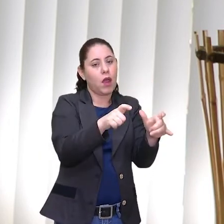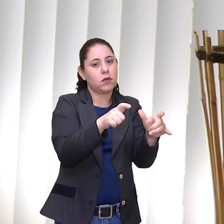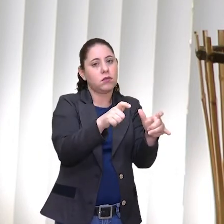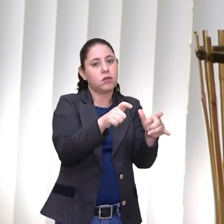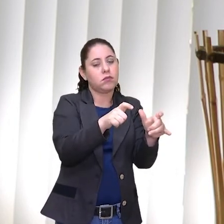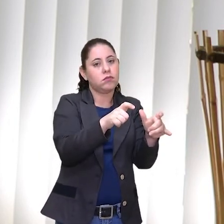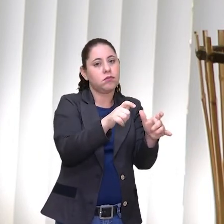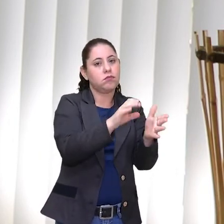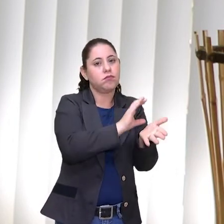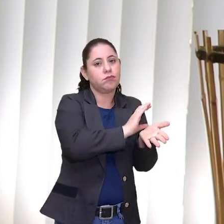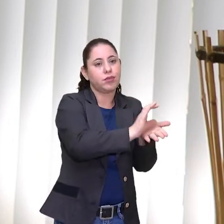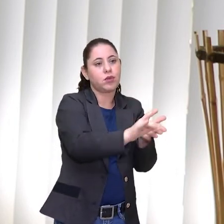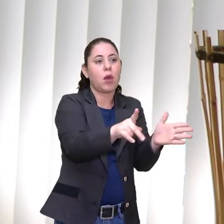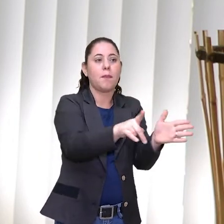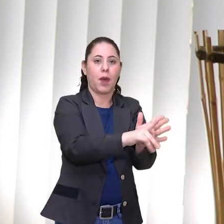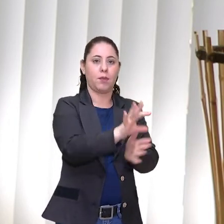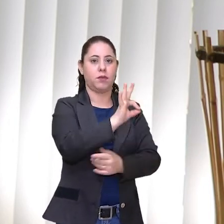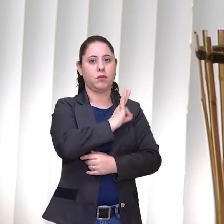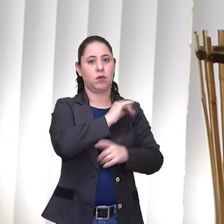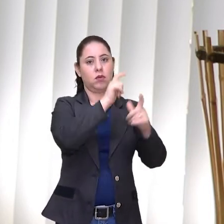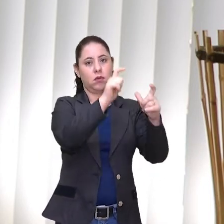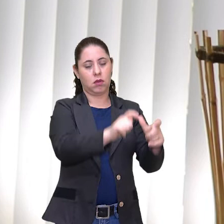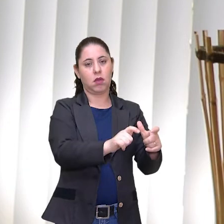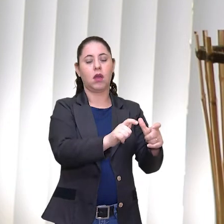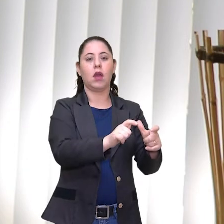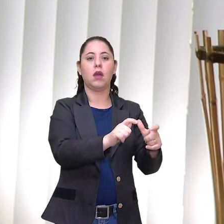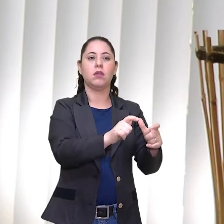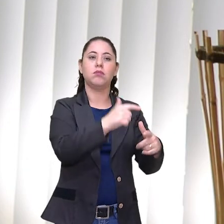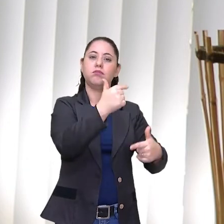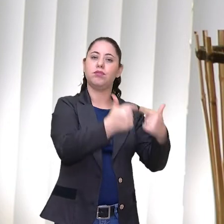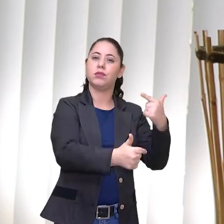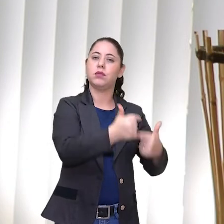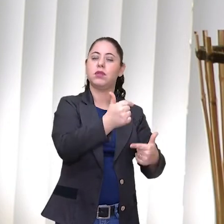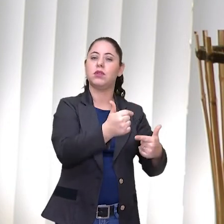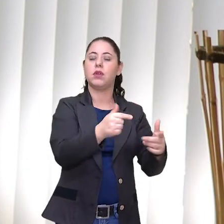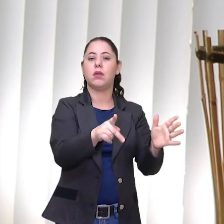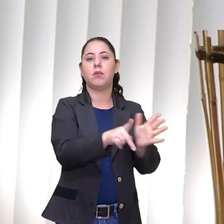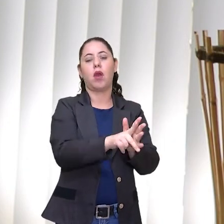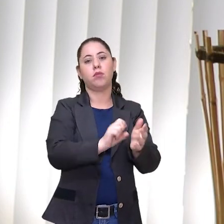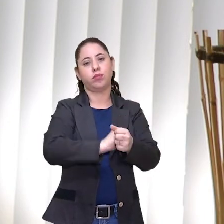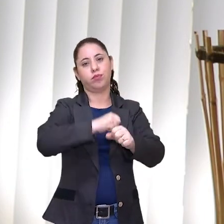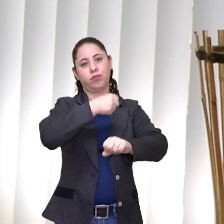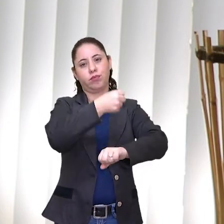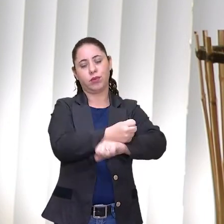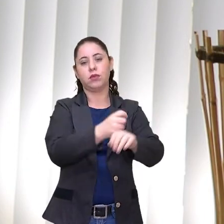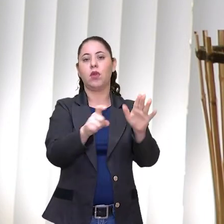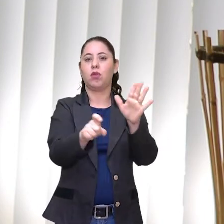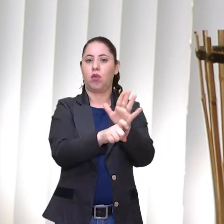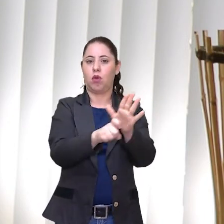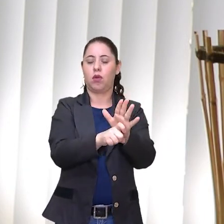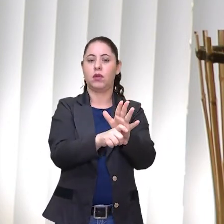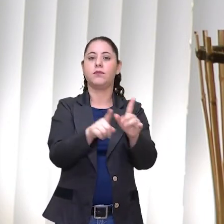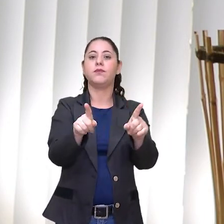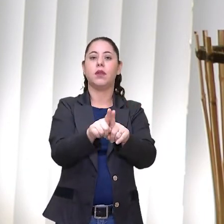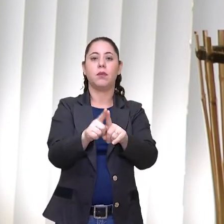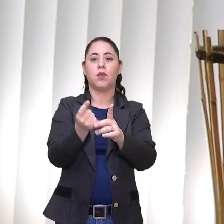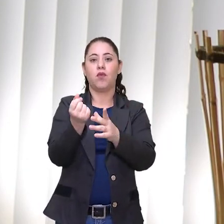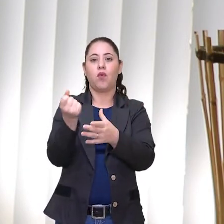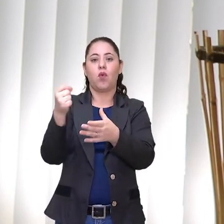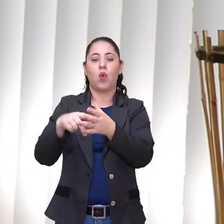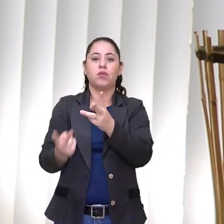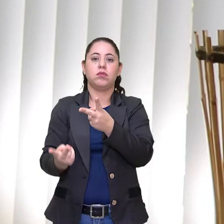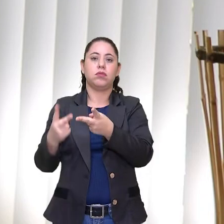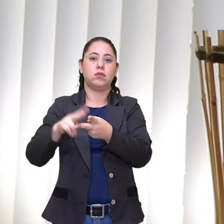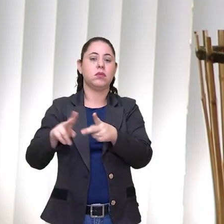destinações específicas. Há um retorno à polícia local e é aplicado em políticas de combate às drogas, né? E o